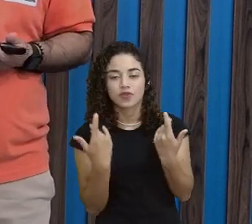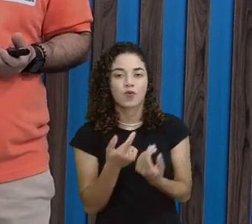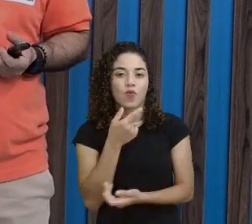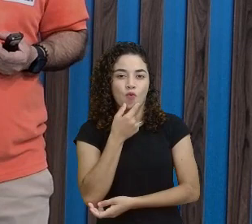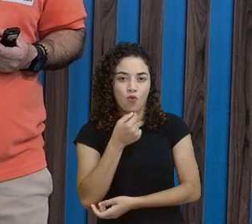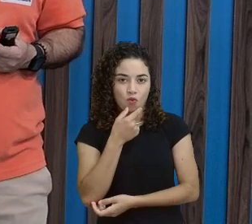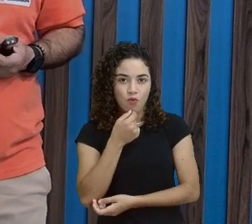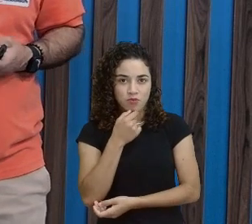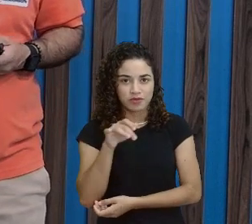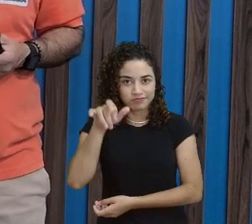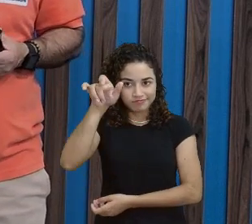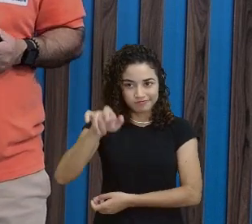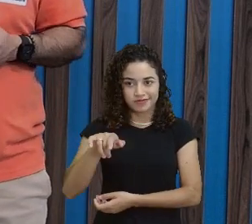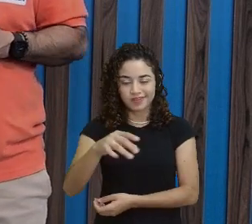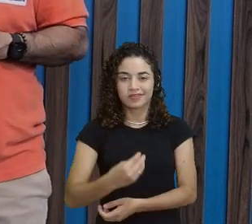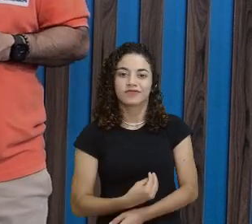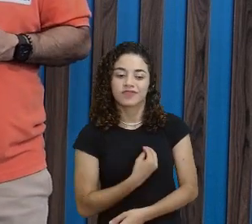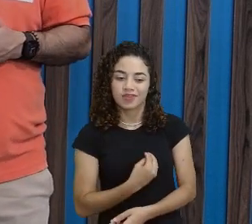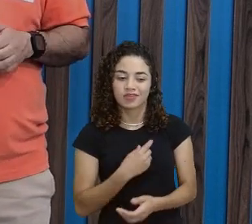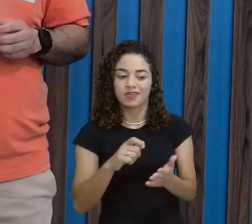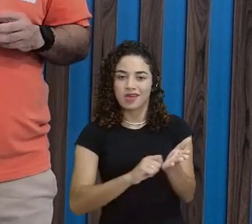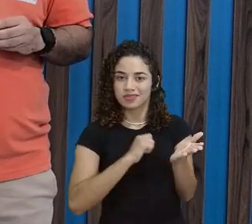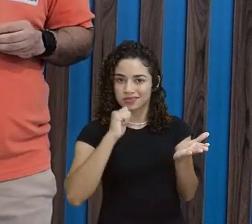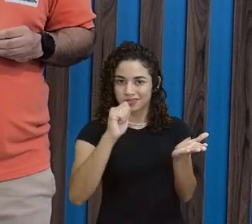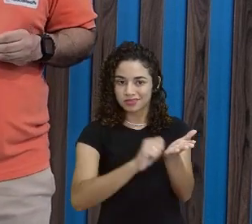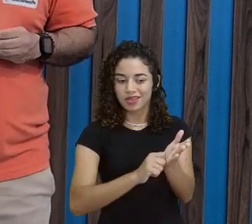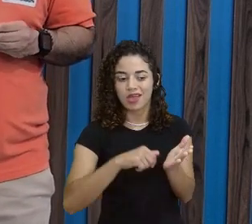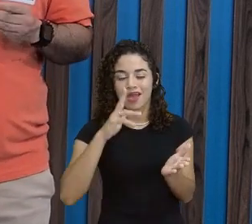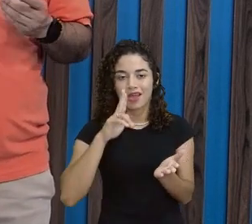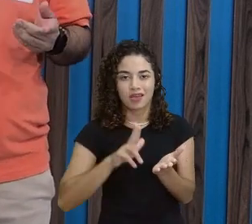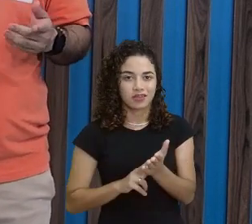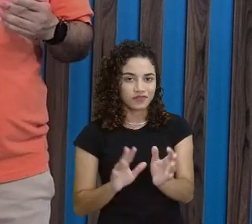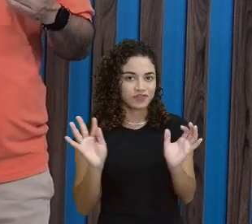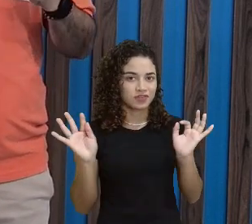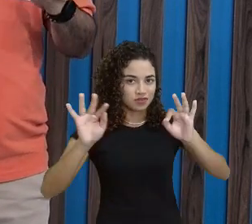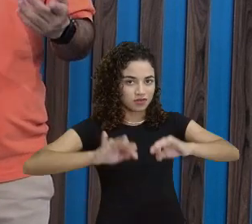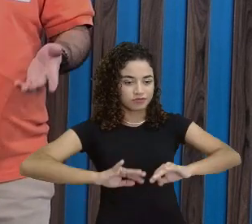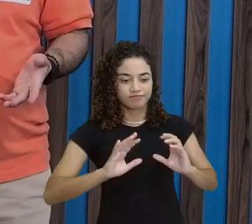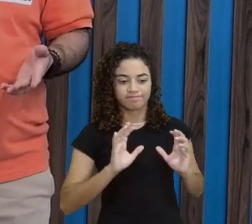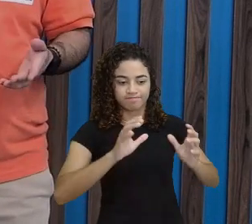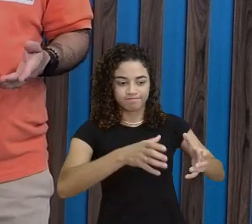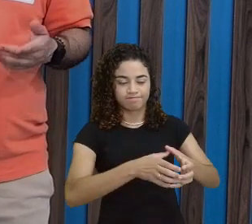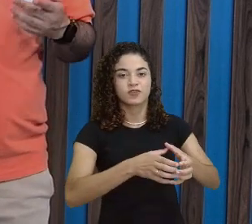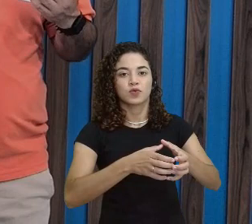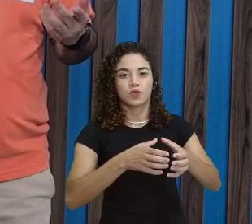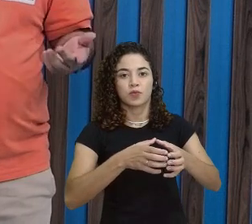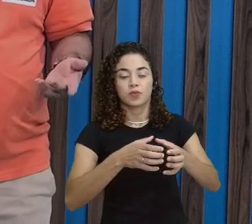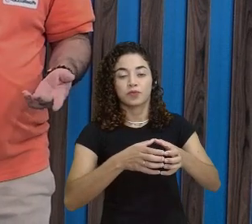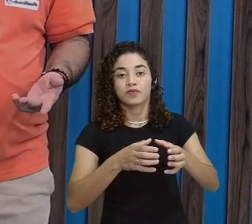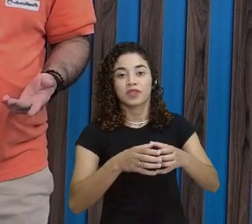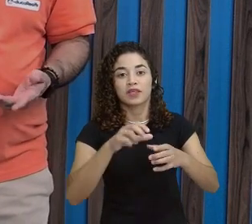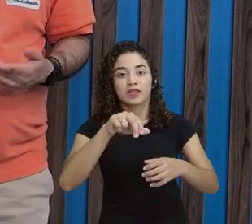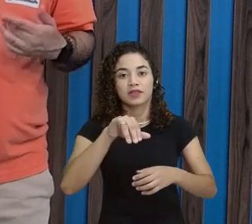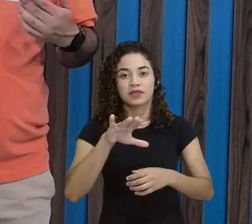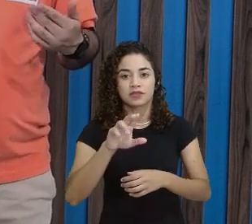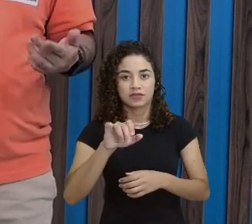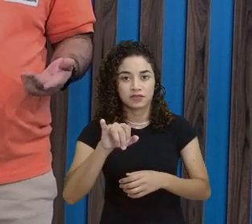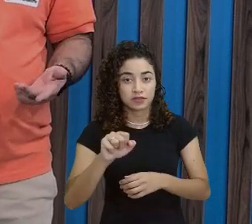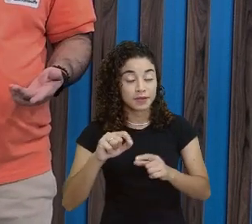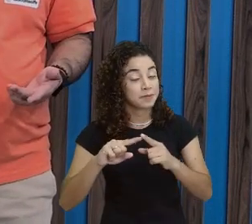que esteve presente ali, assinou ali a carta final do Concílio de Nicéia. Porém,